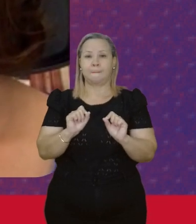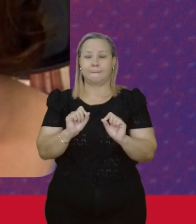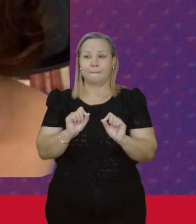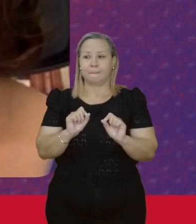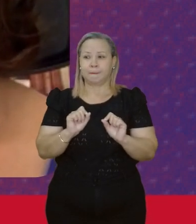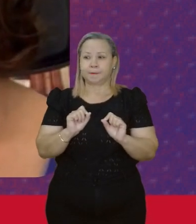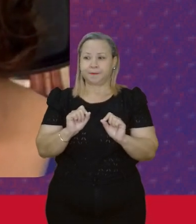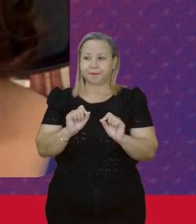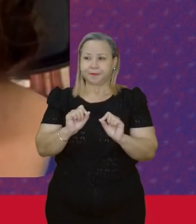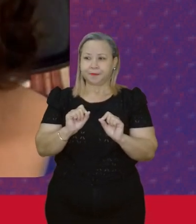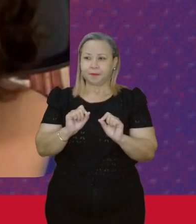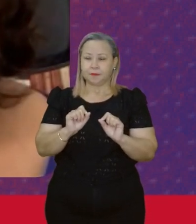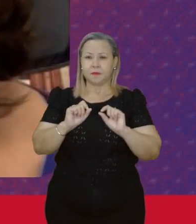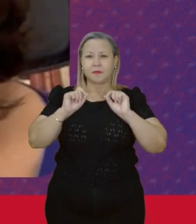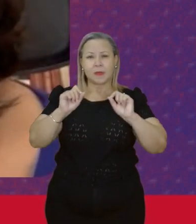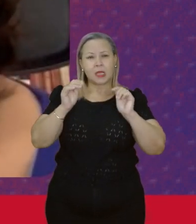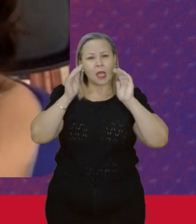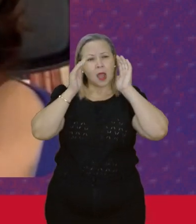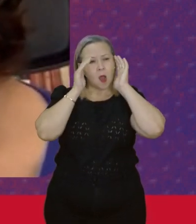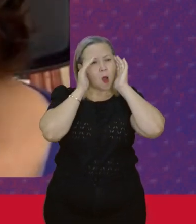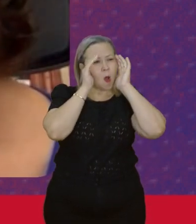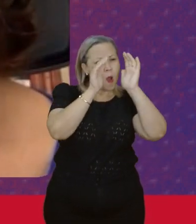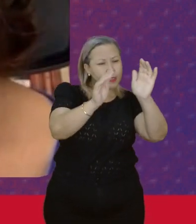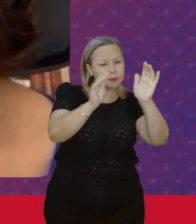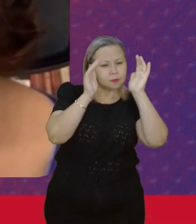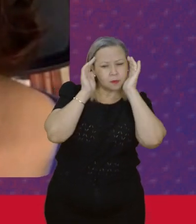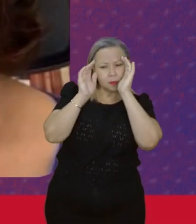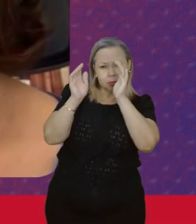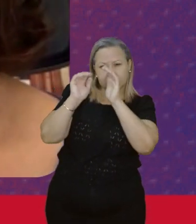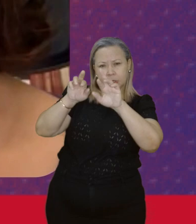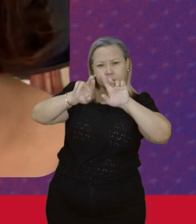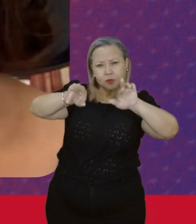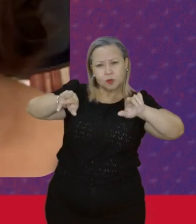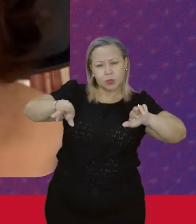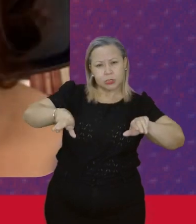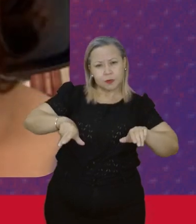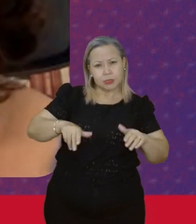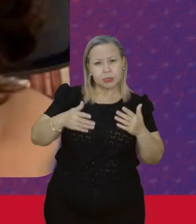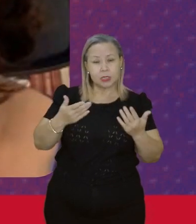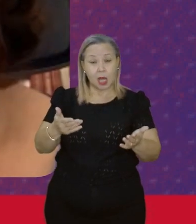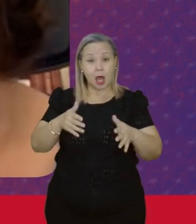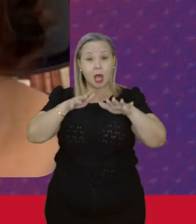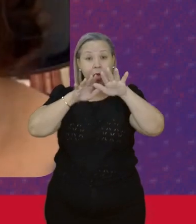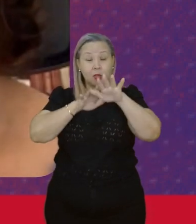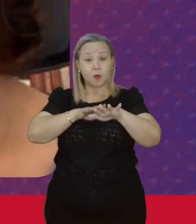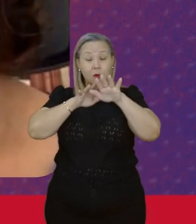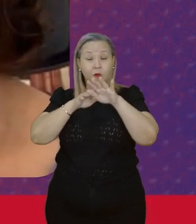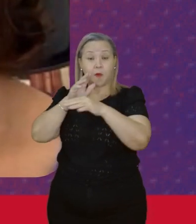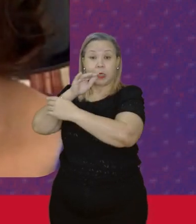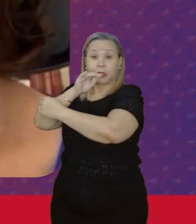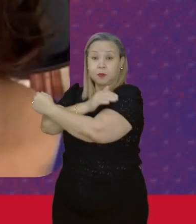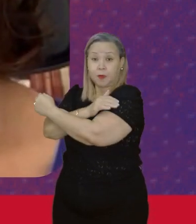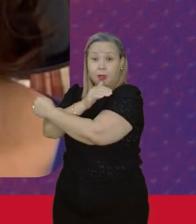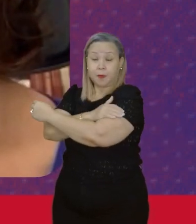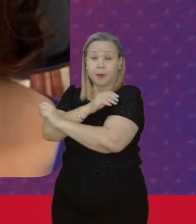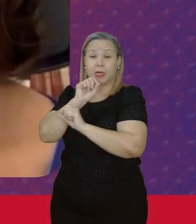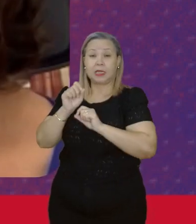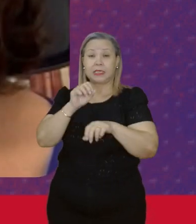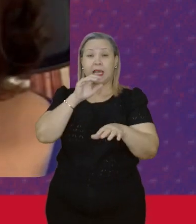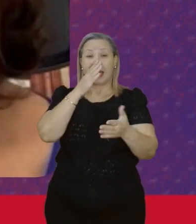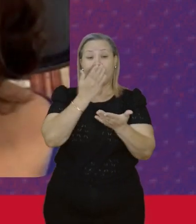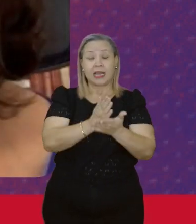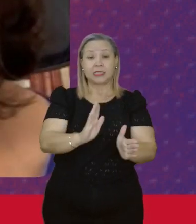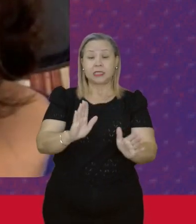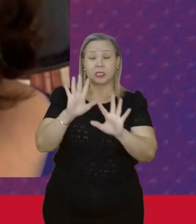que o respeito à diversidade e os movimentos feministas, eles destroem